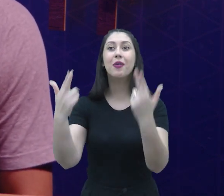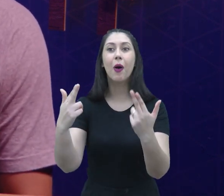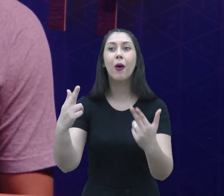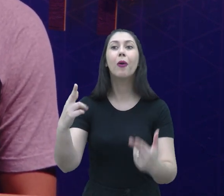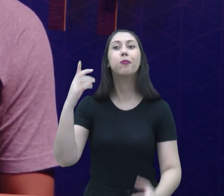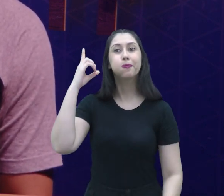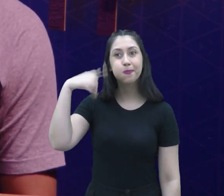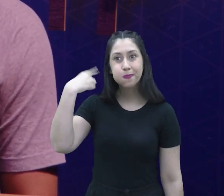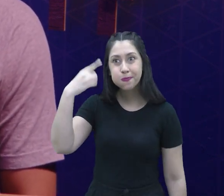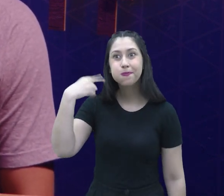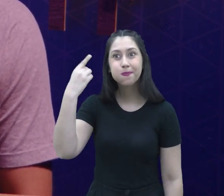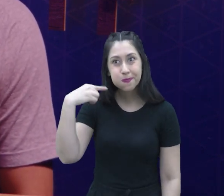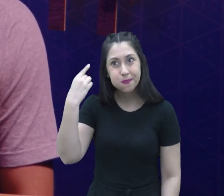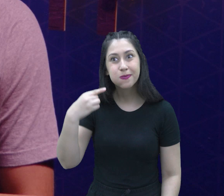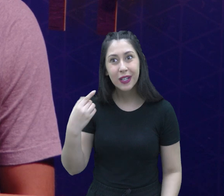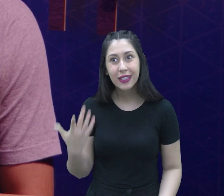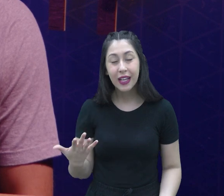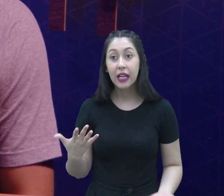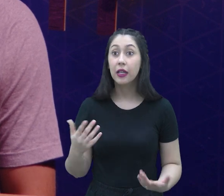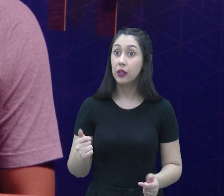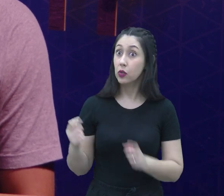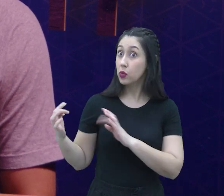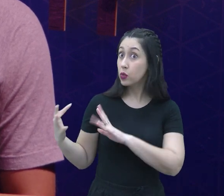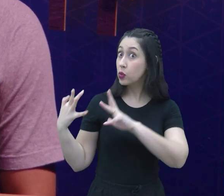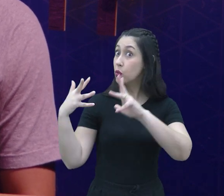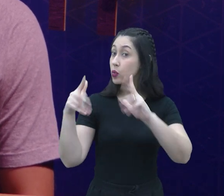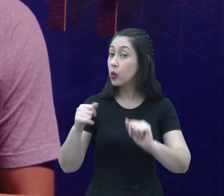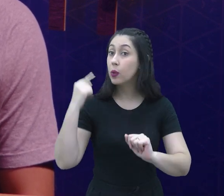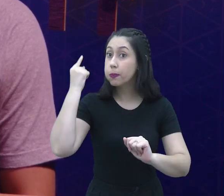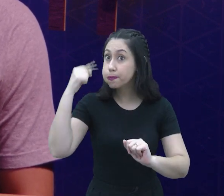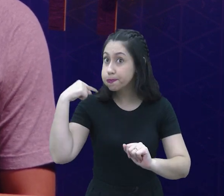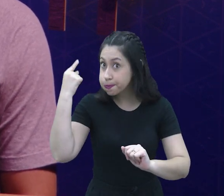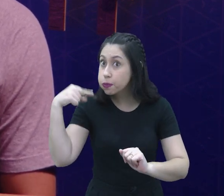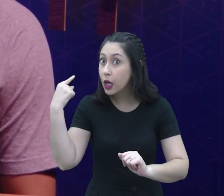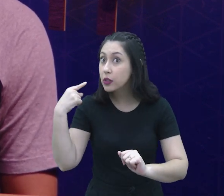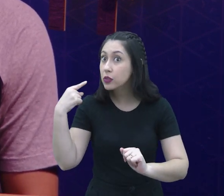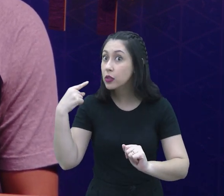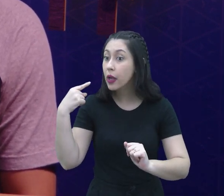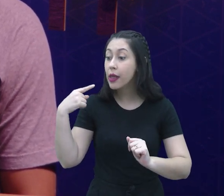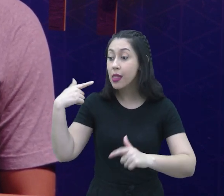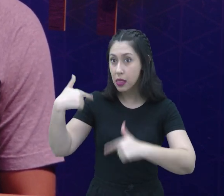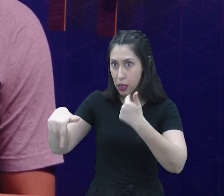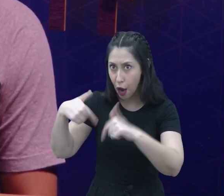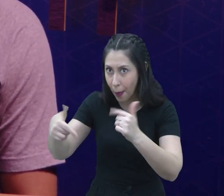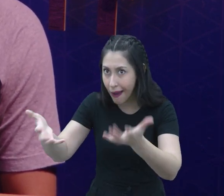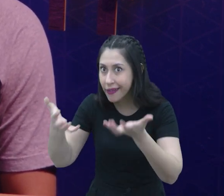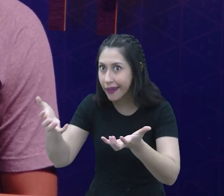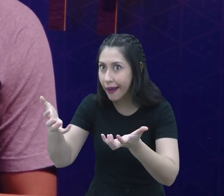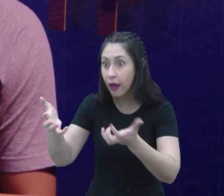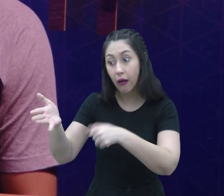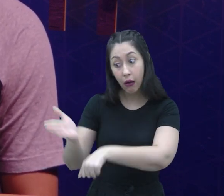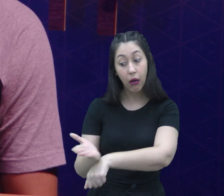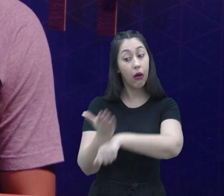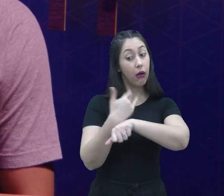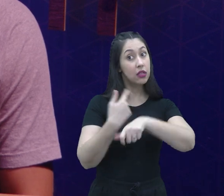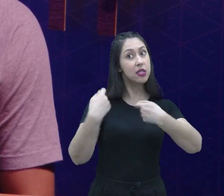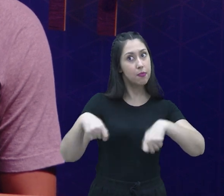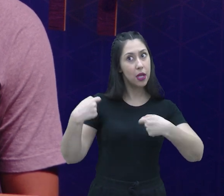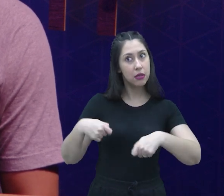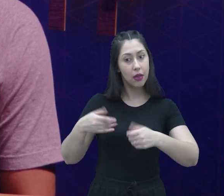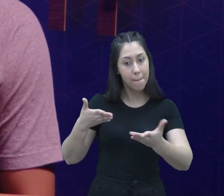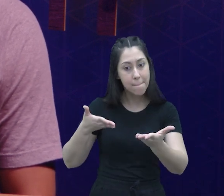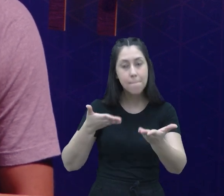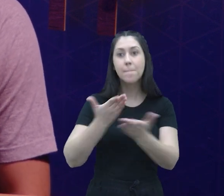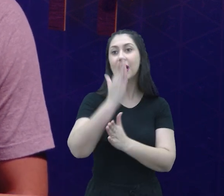os advogados, né? Que todos os advogados do Brasil, para eles exercerem a função, eles precisam ter a carteirinha